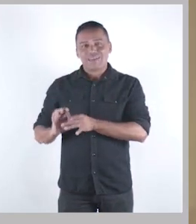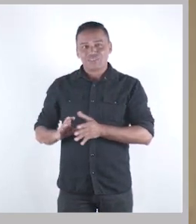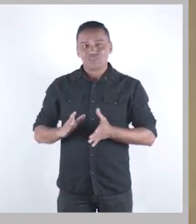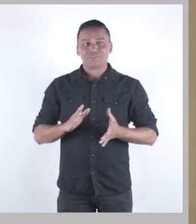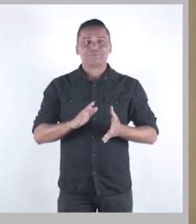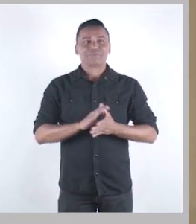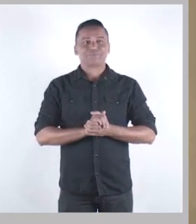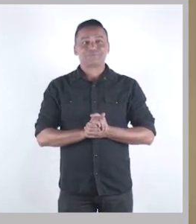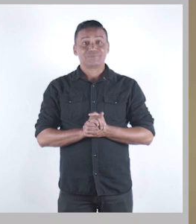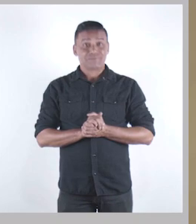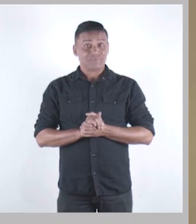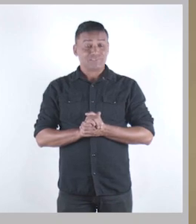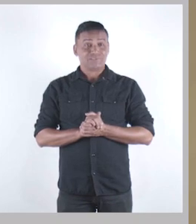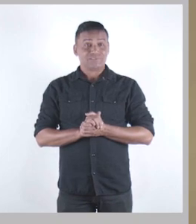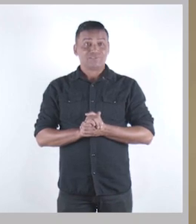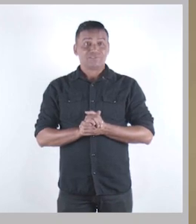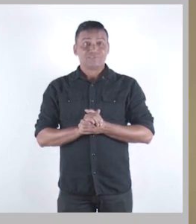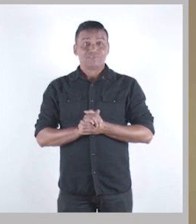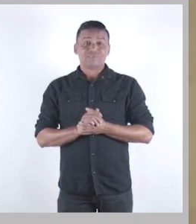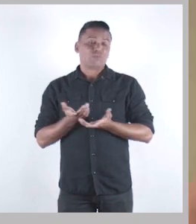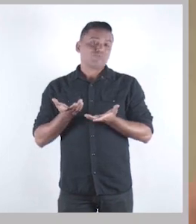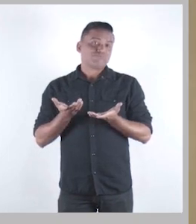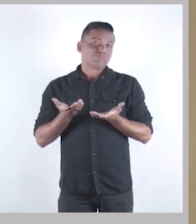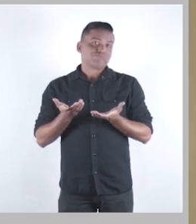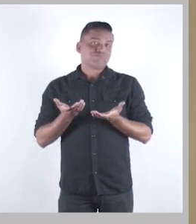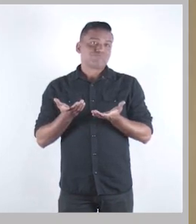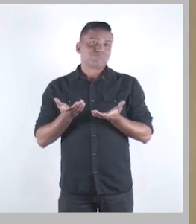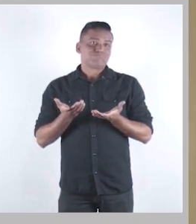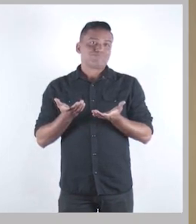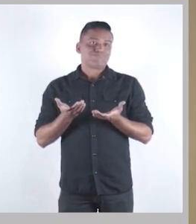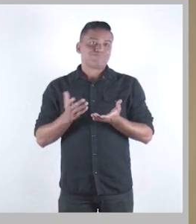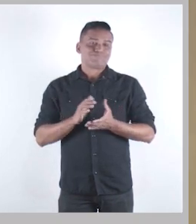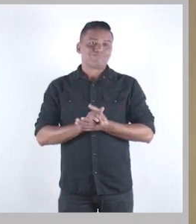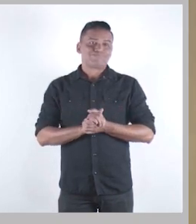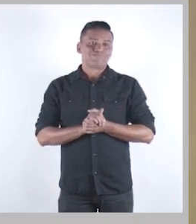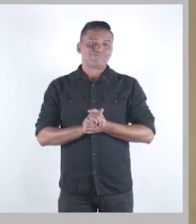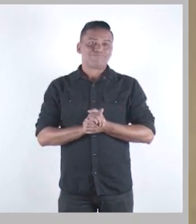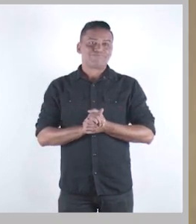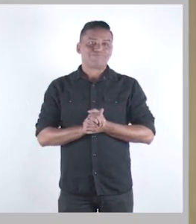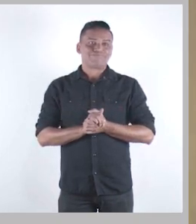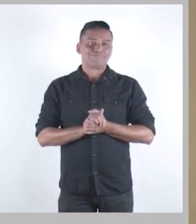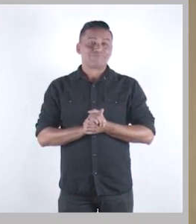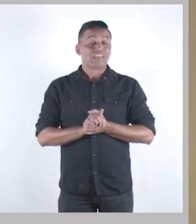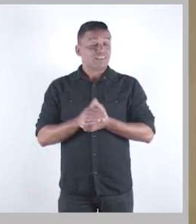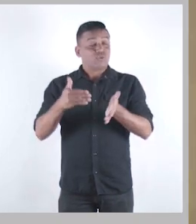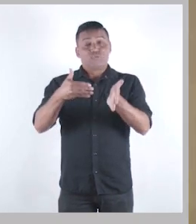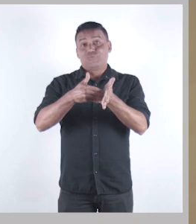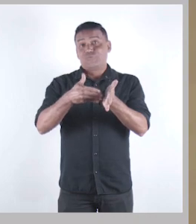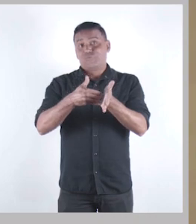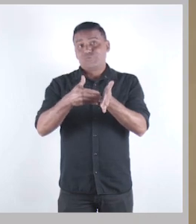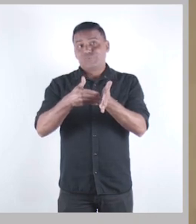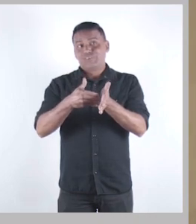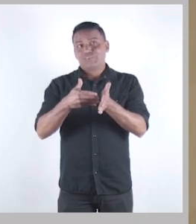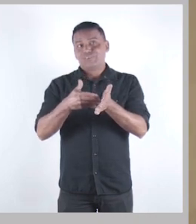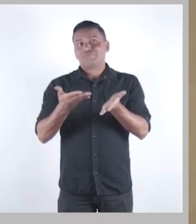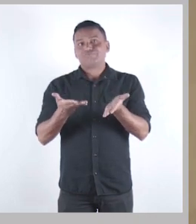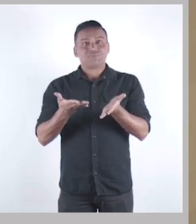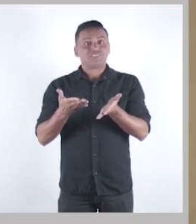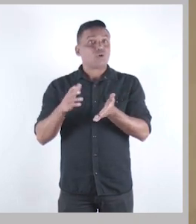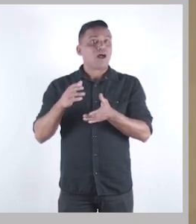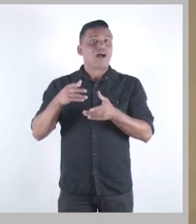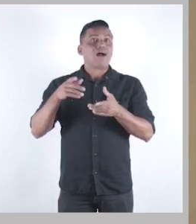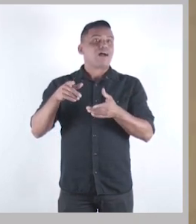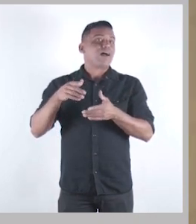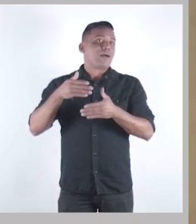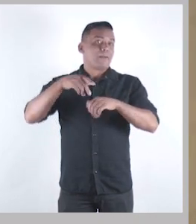guitarra. Quando voltei nos 80, deixei com os mais novos para aqui. Enfim. Então, Cuba para